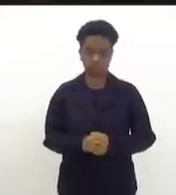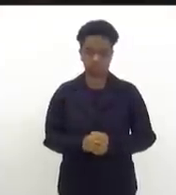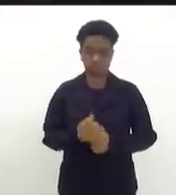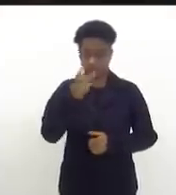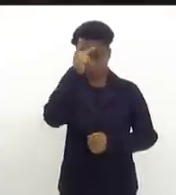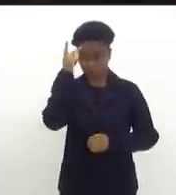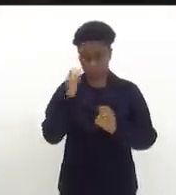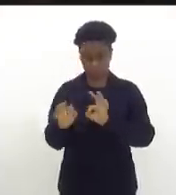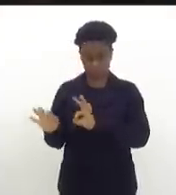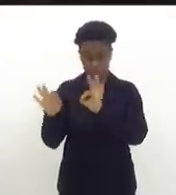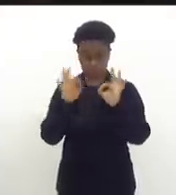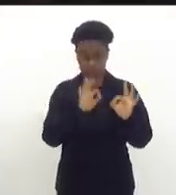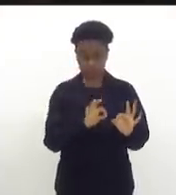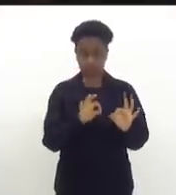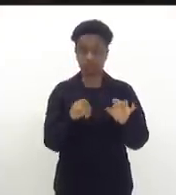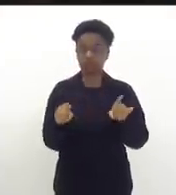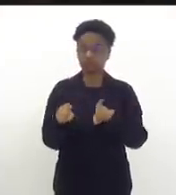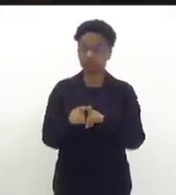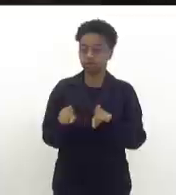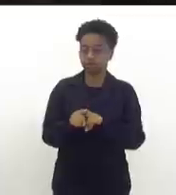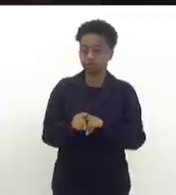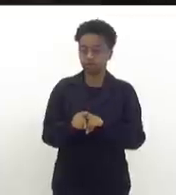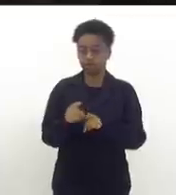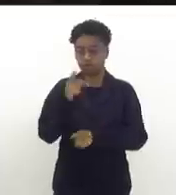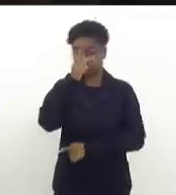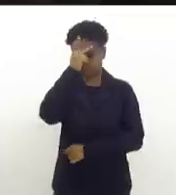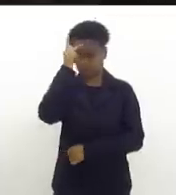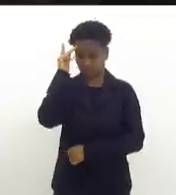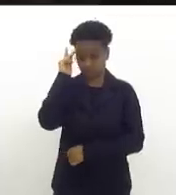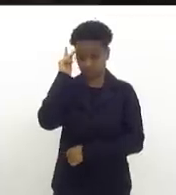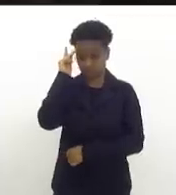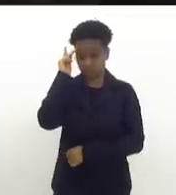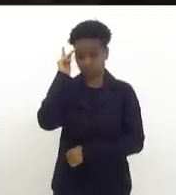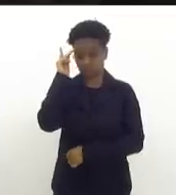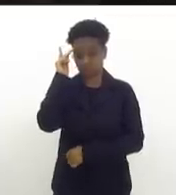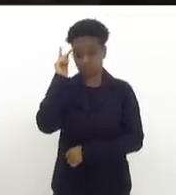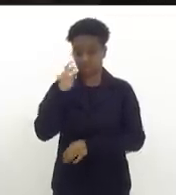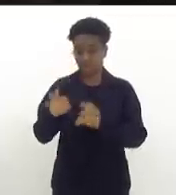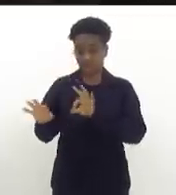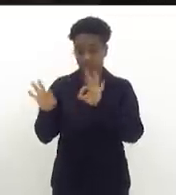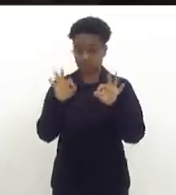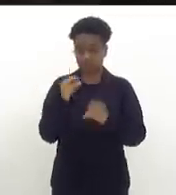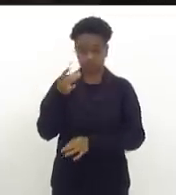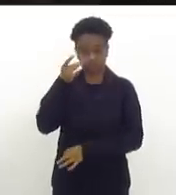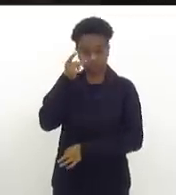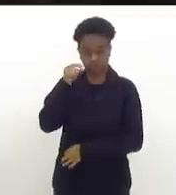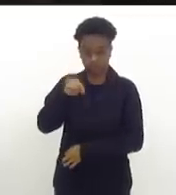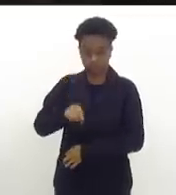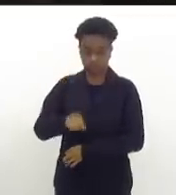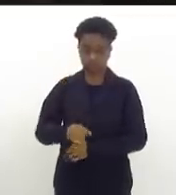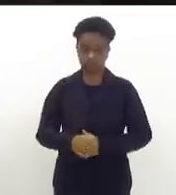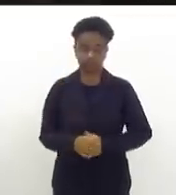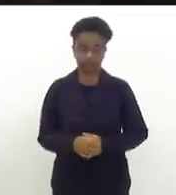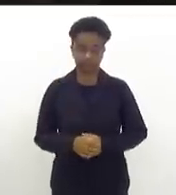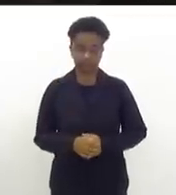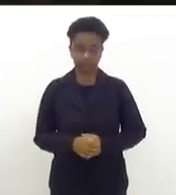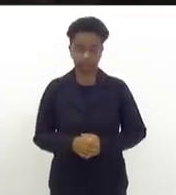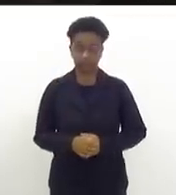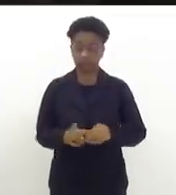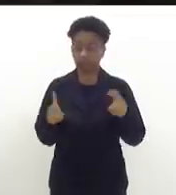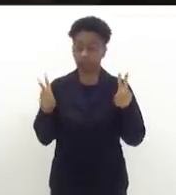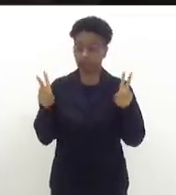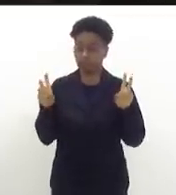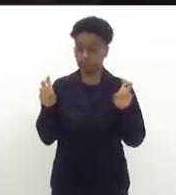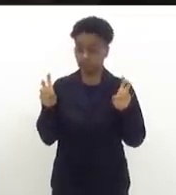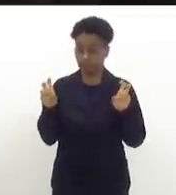telespectadores e aqueles que não estão assistindo presencialmente sobre um tema